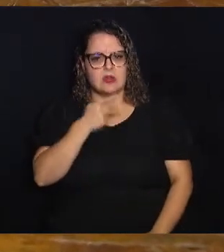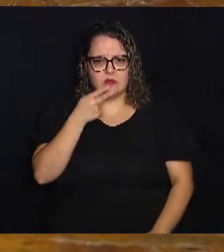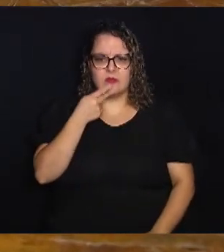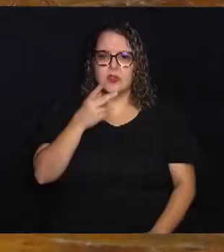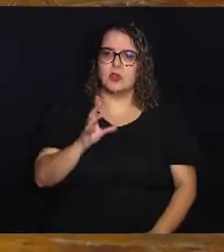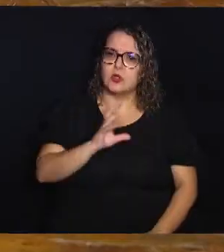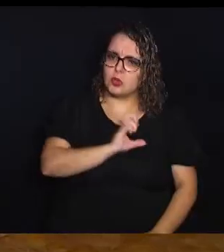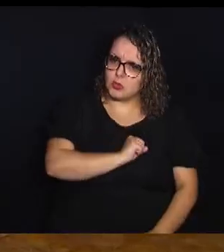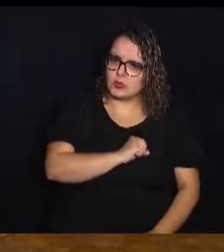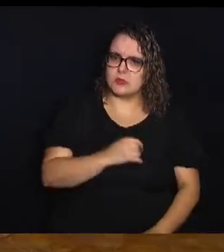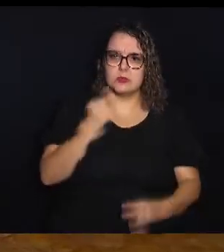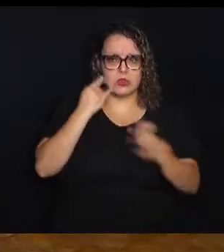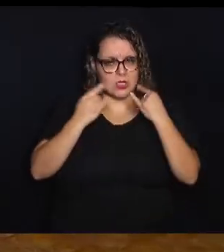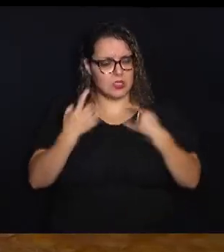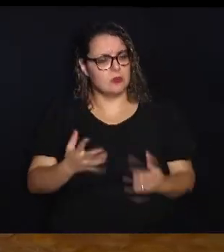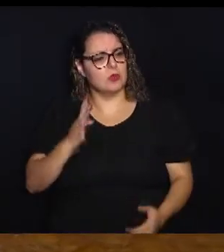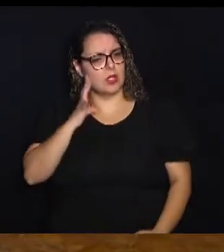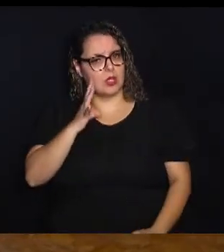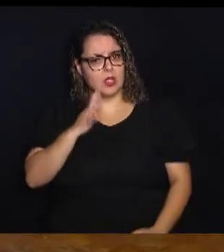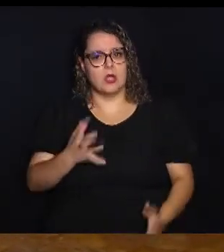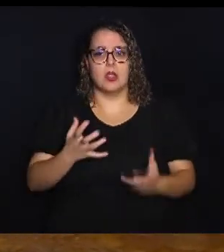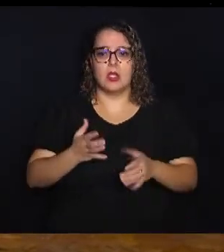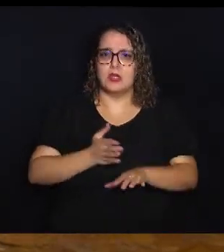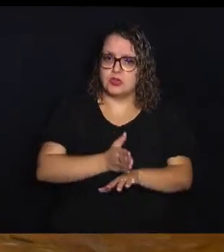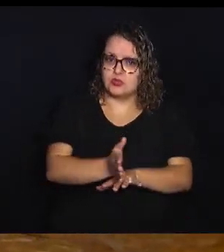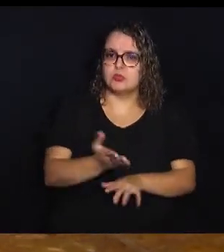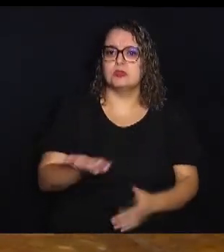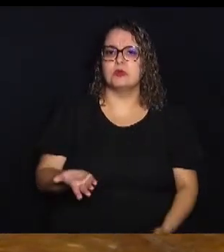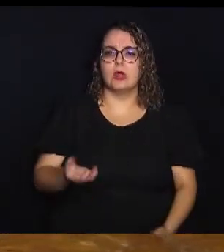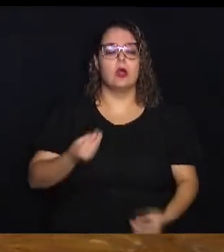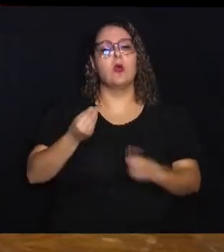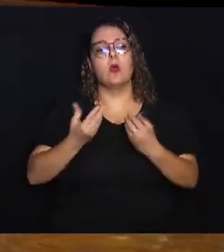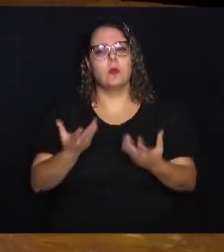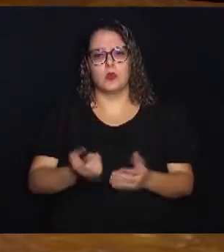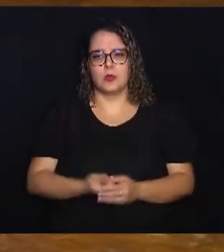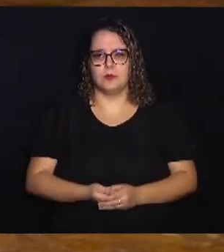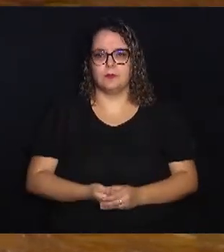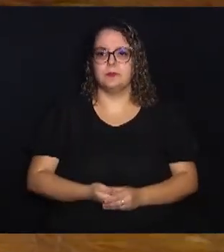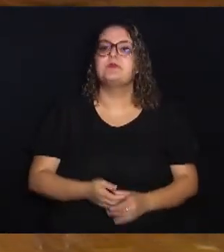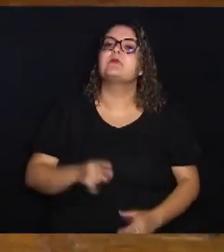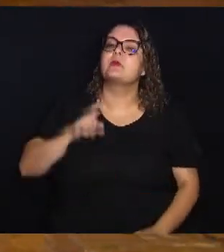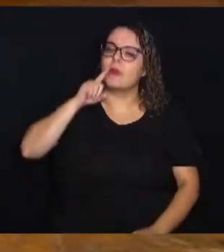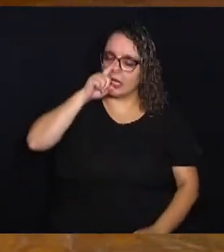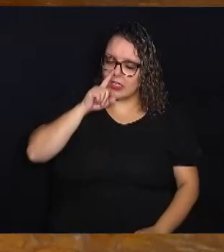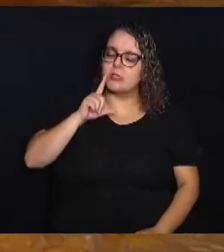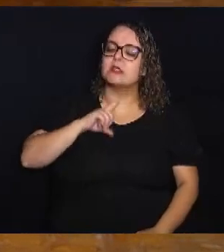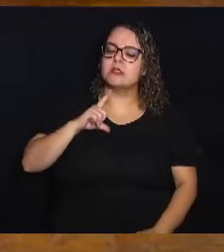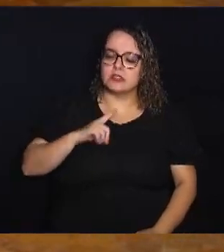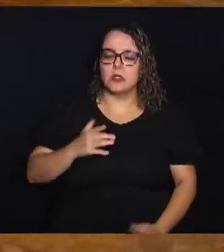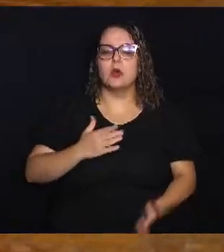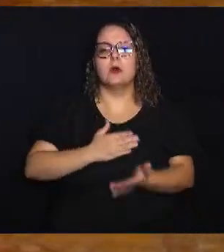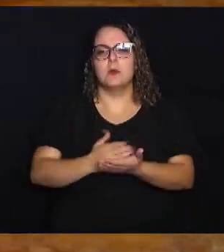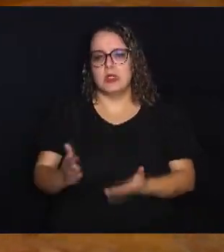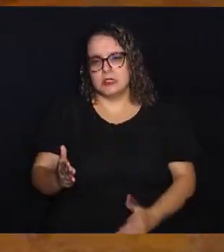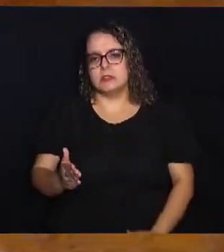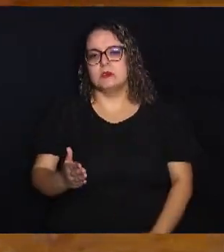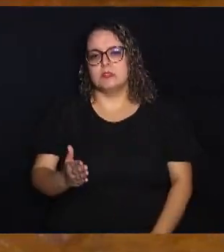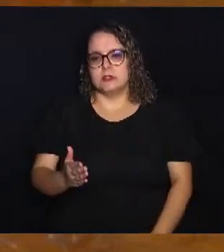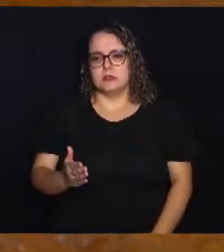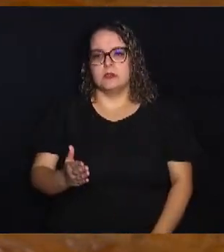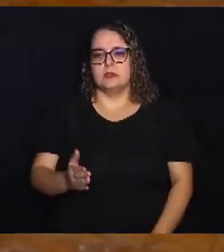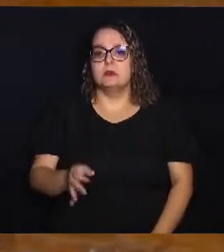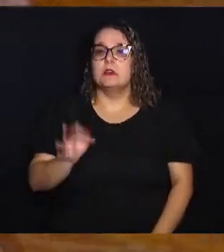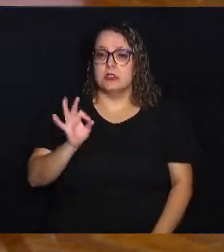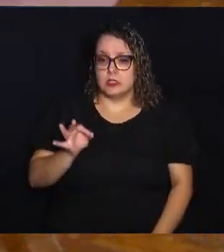lá falando, gostei, me interessei, bacana, quero seguir. E aí? Se arrisquem, comecem.